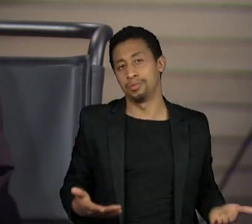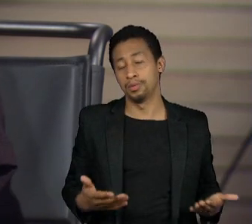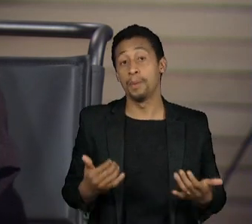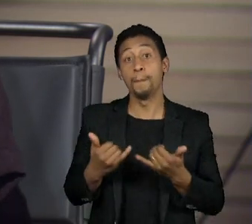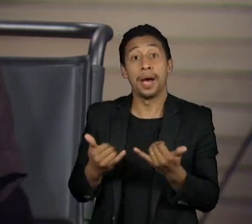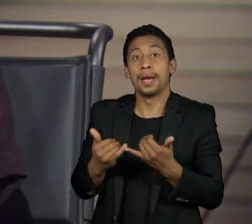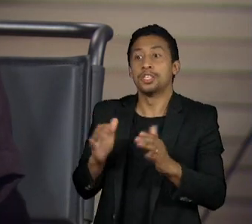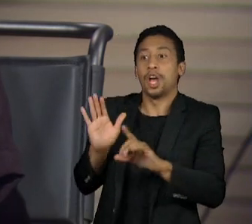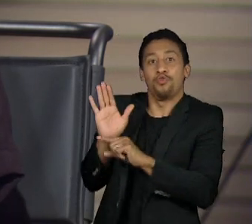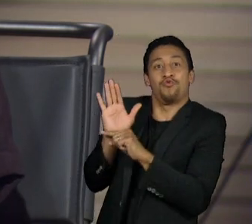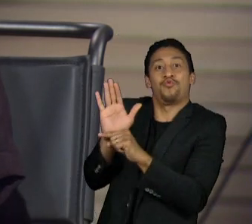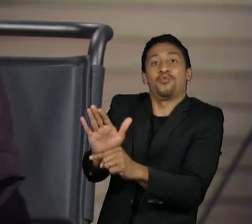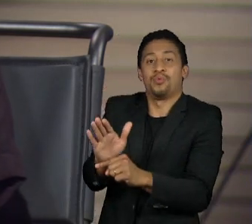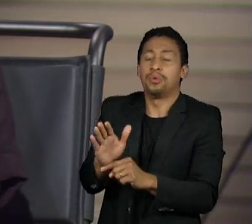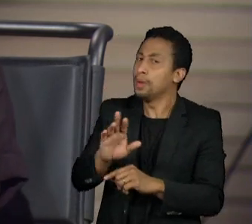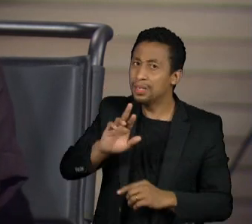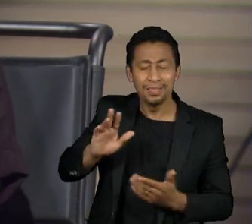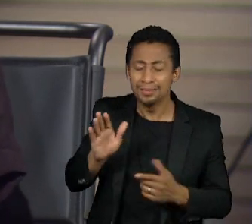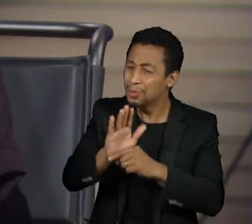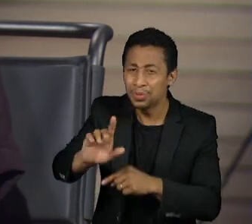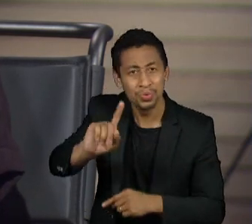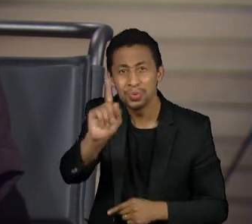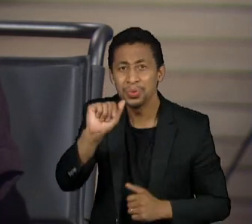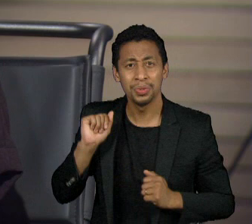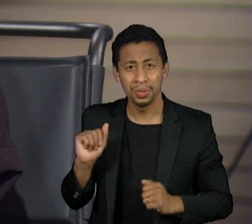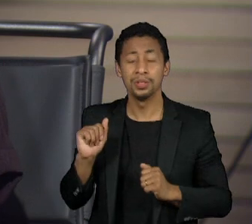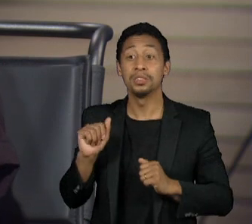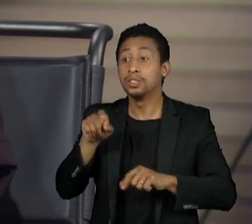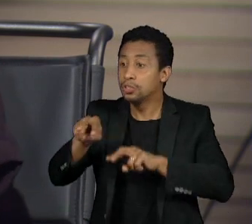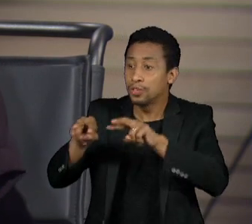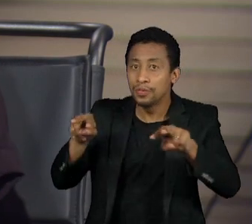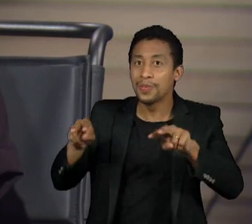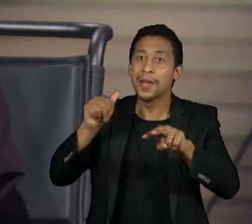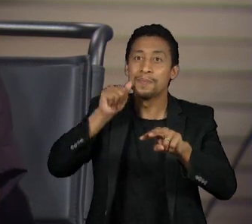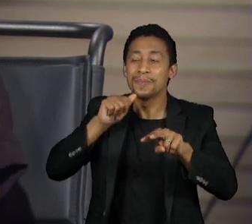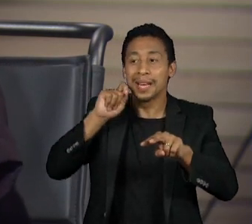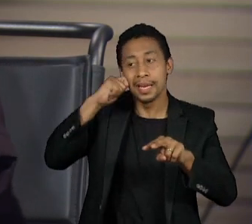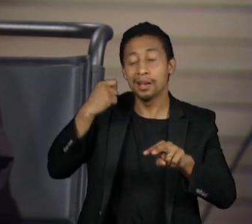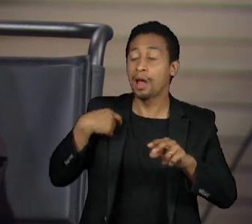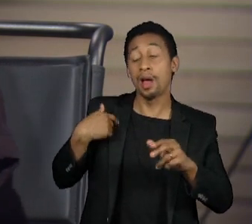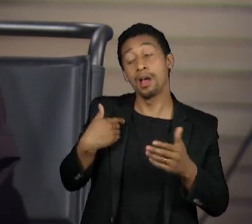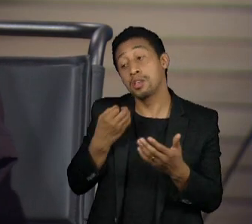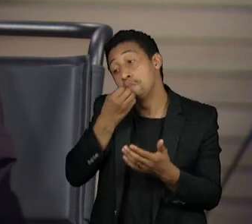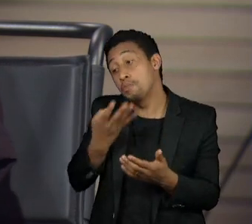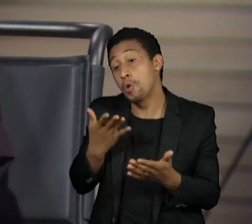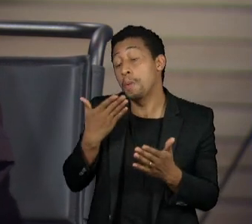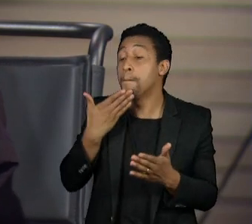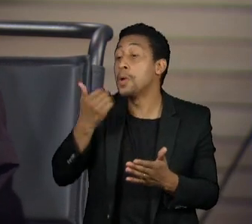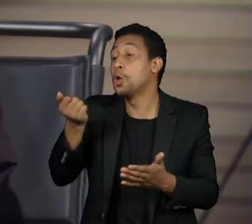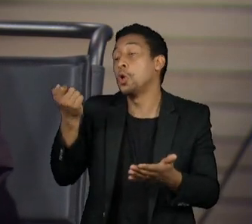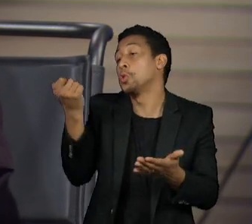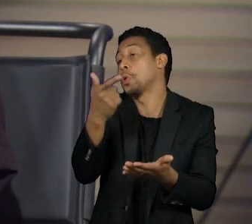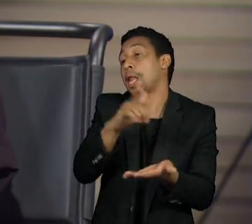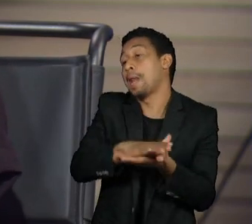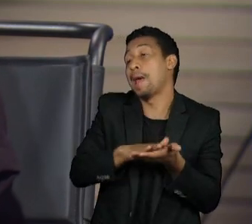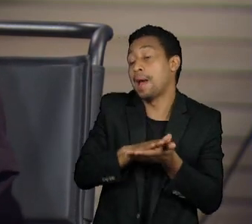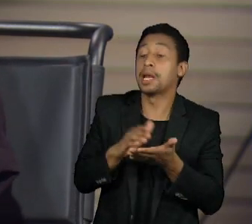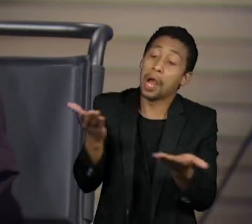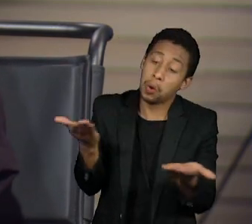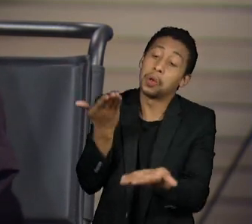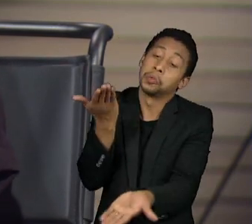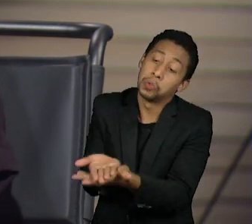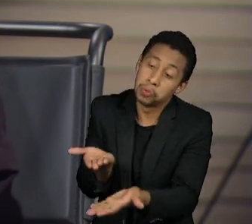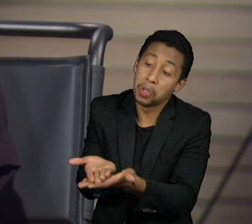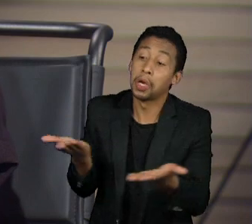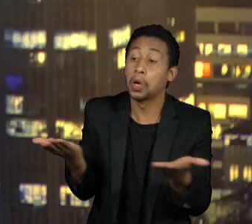quando olha para as meninas negras, em especial, a gente tem muito aquela coisa de pelo menos, né? Mas pelo menos agora ela está estudando, mas pelo menos agora ela